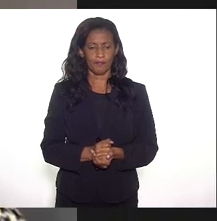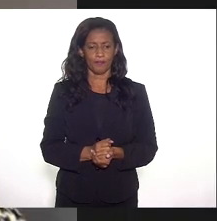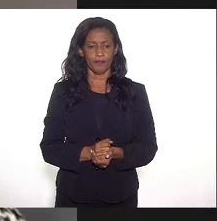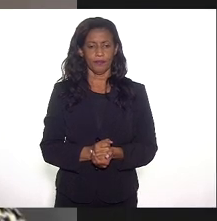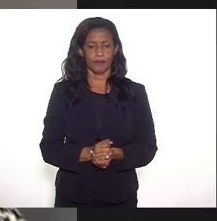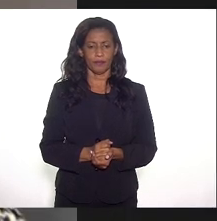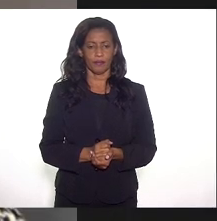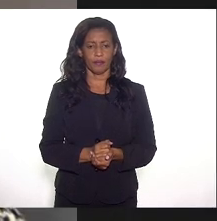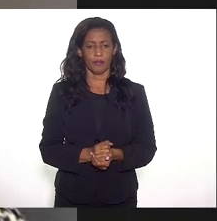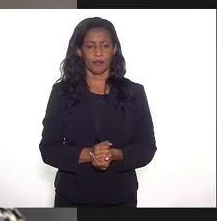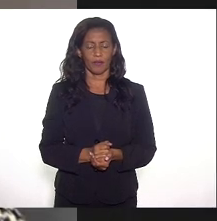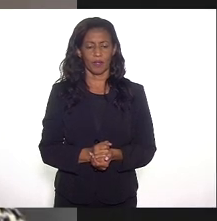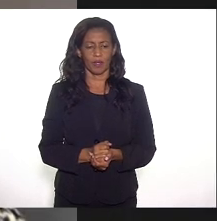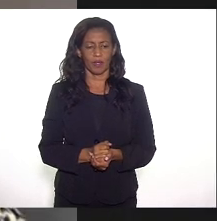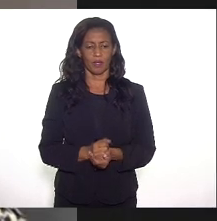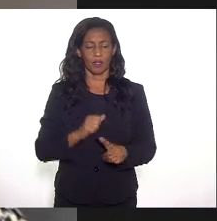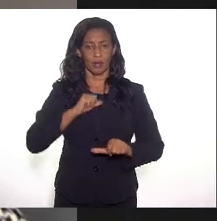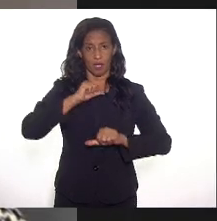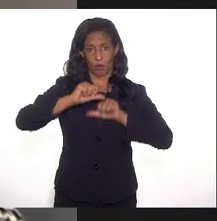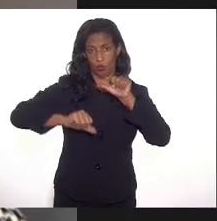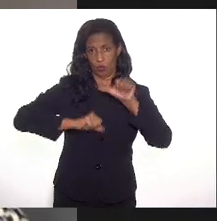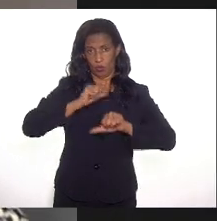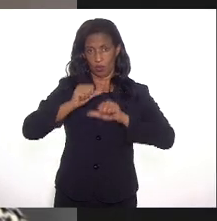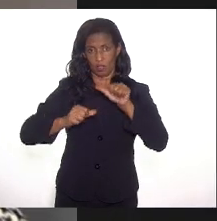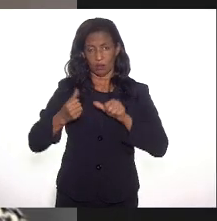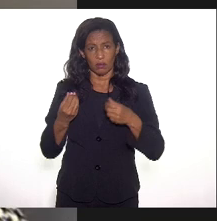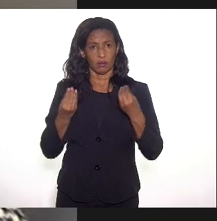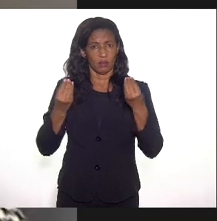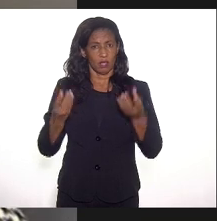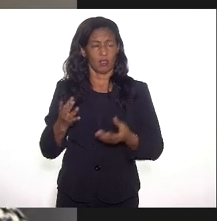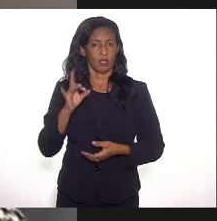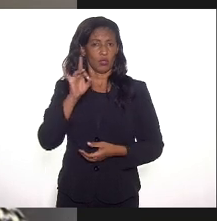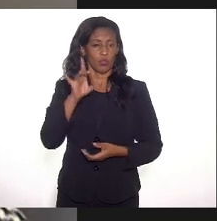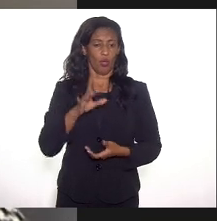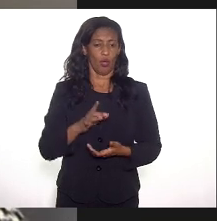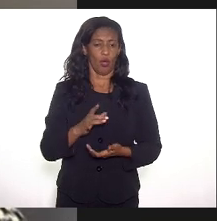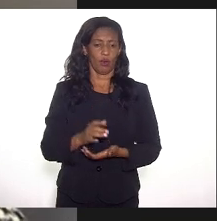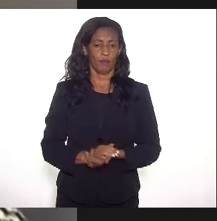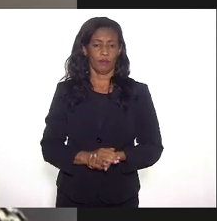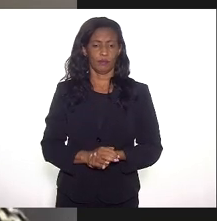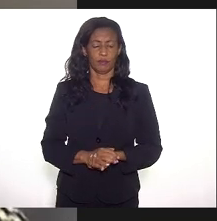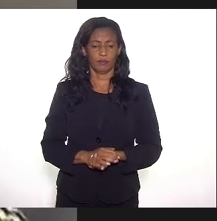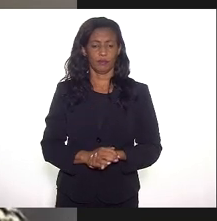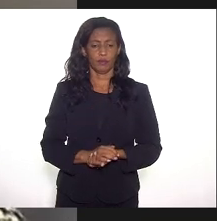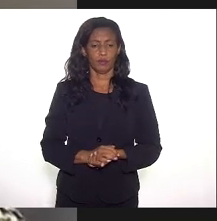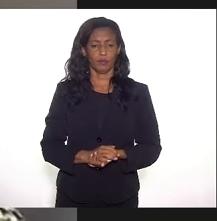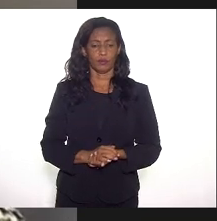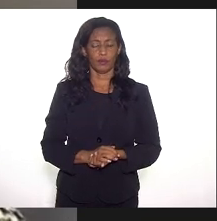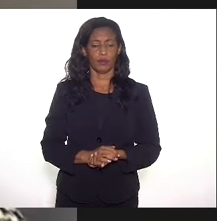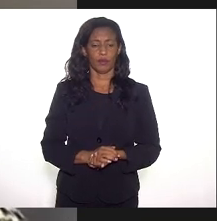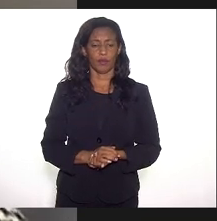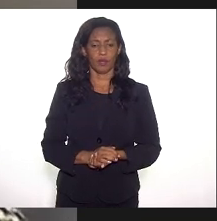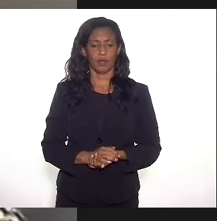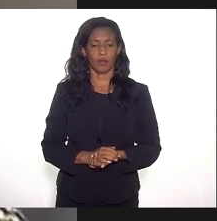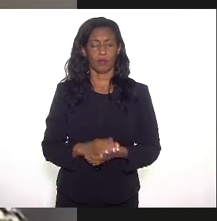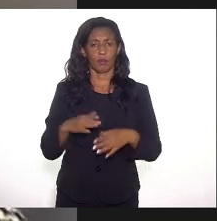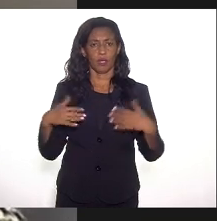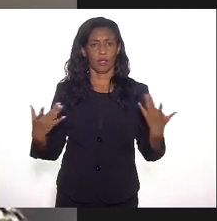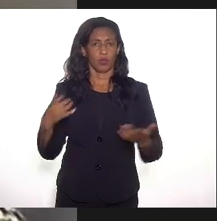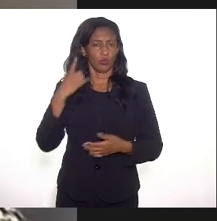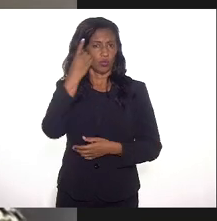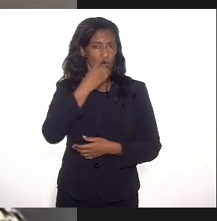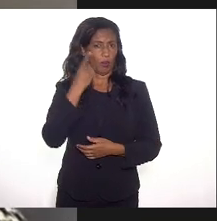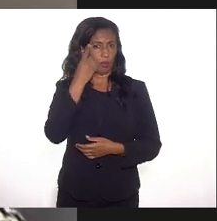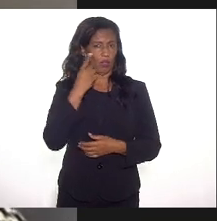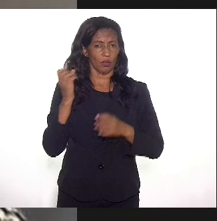senhor presidente, dá-se exclusivamente só aí uma ampliação para que os deputados e